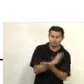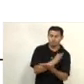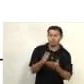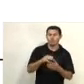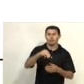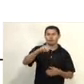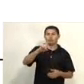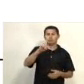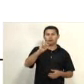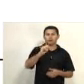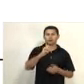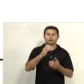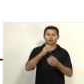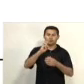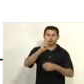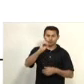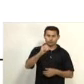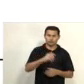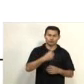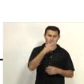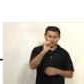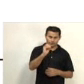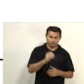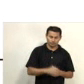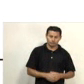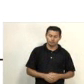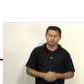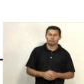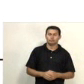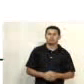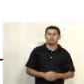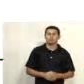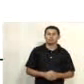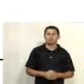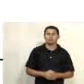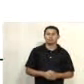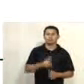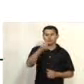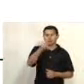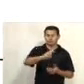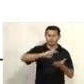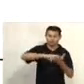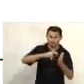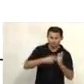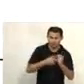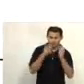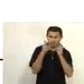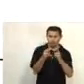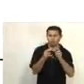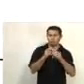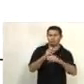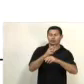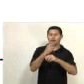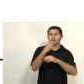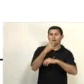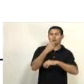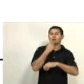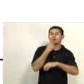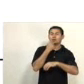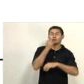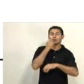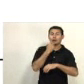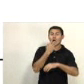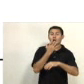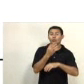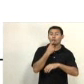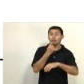com média 50 e desvio padrão 10. Isso, então, seria definido então, conforme a figura 2, ou seja, eu teria